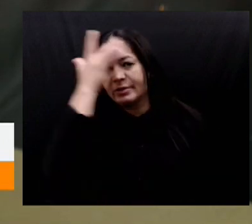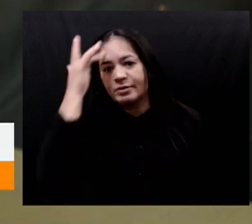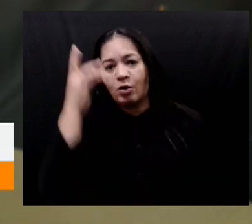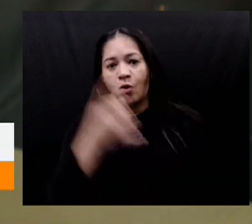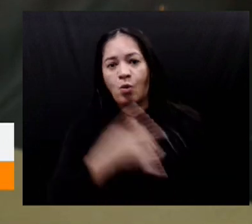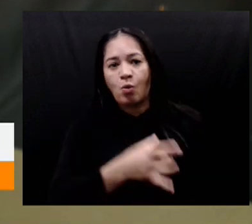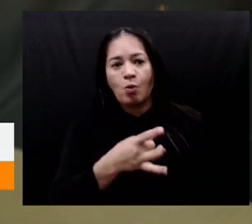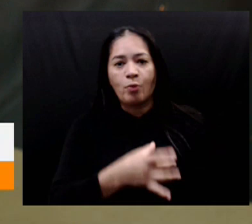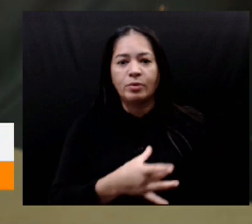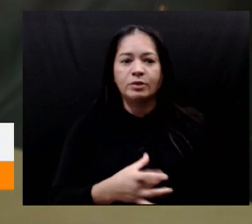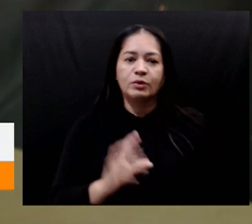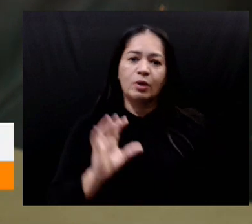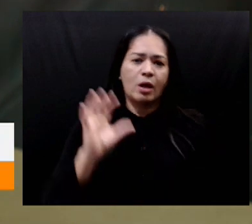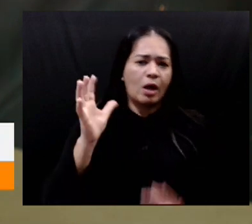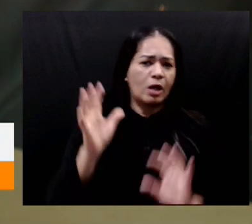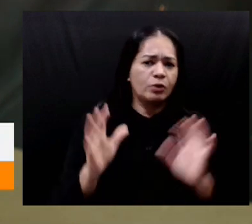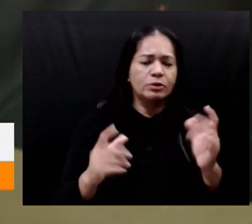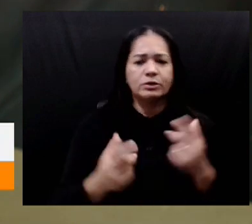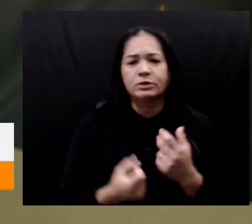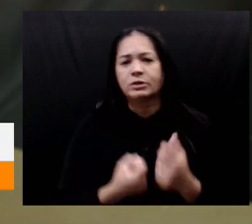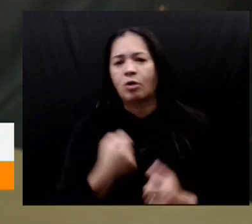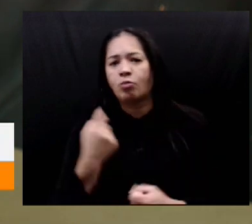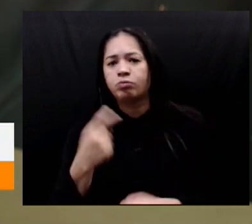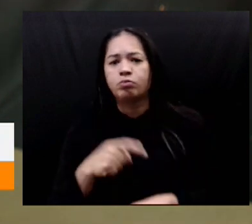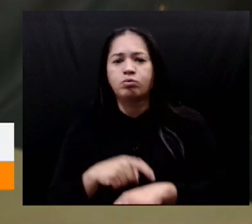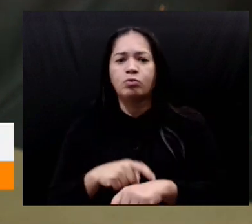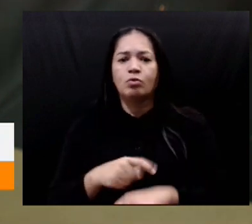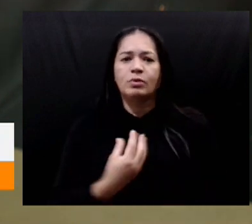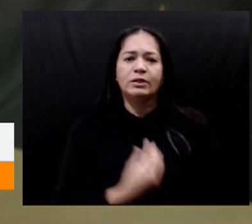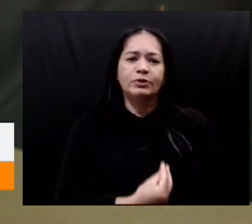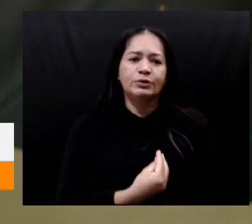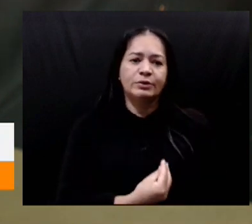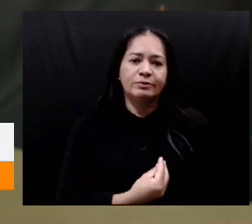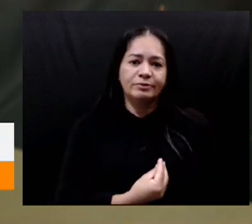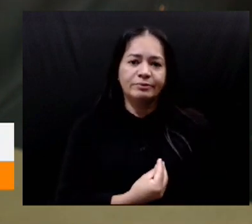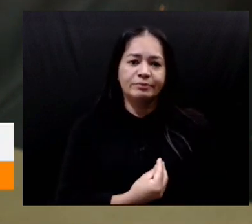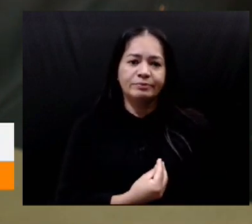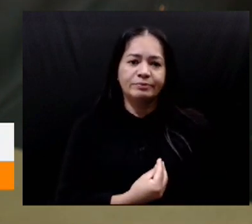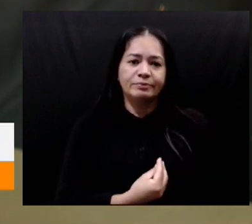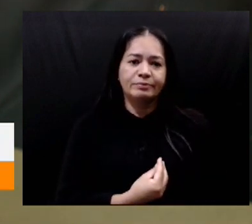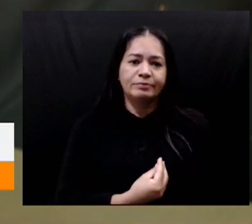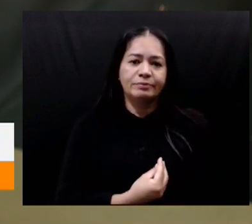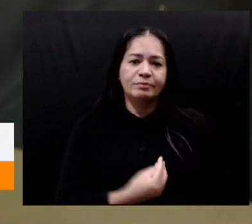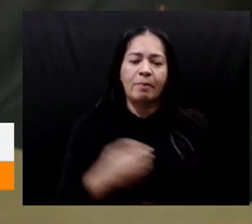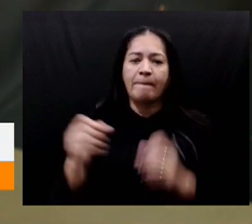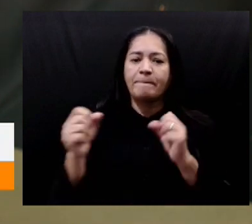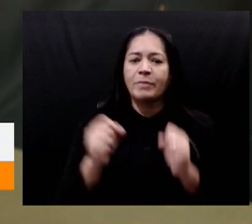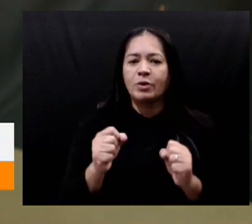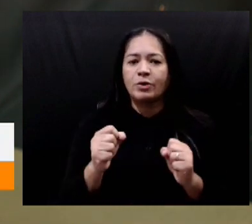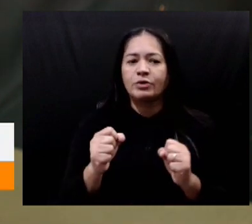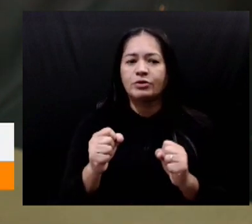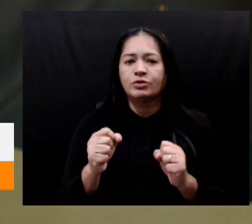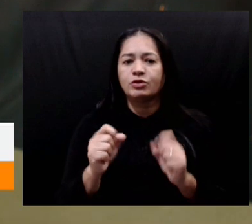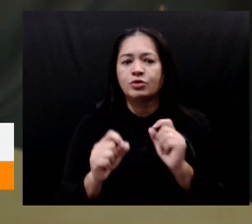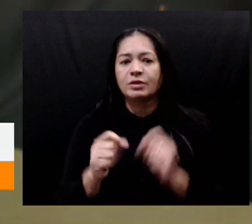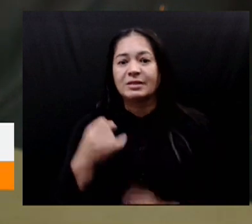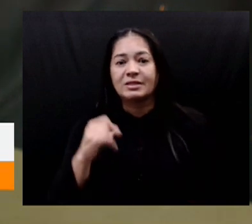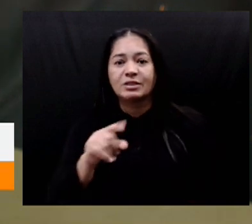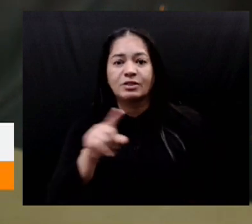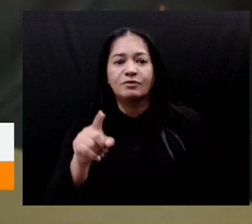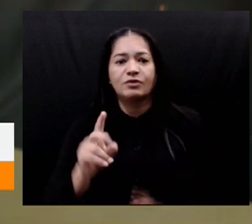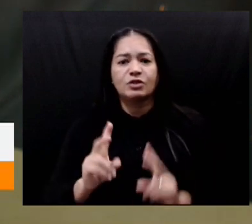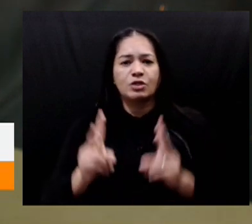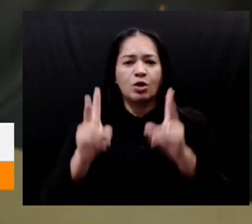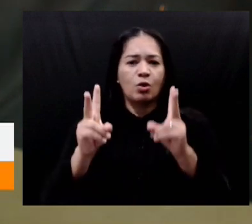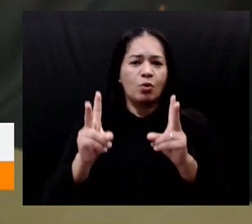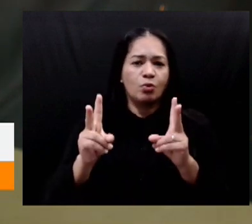em algum momento da vida, né, e pode ser que se você continue com